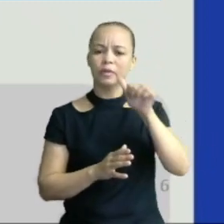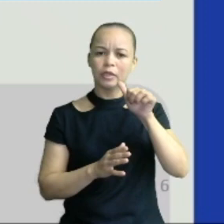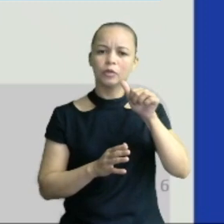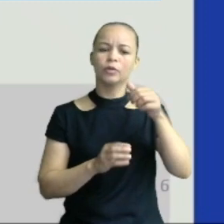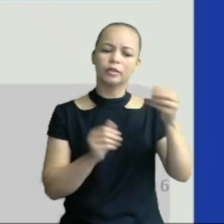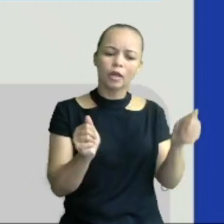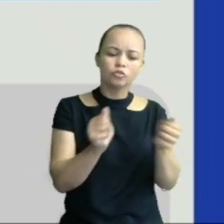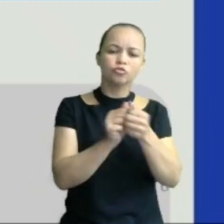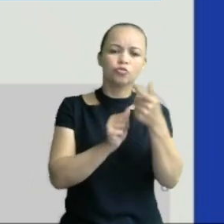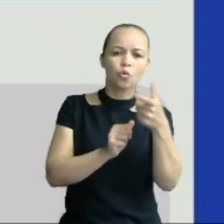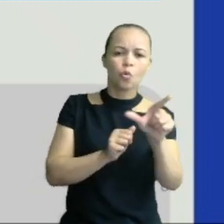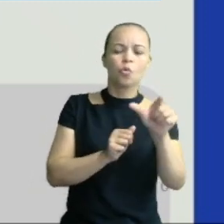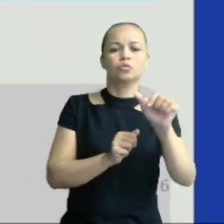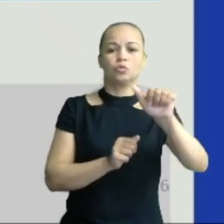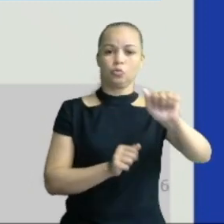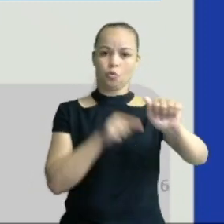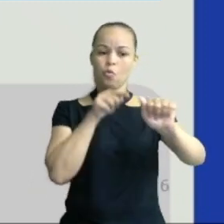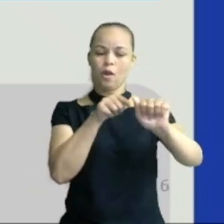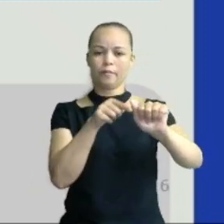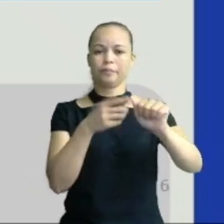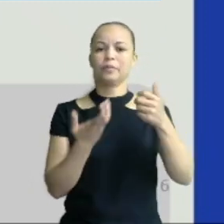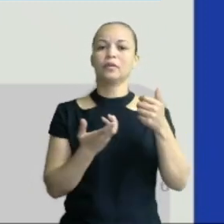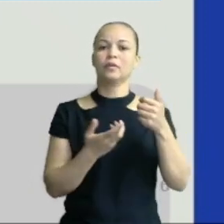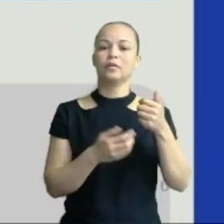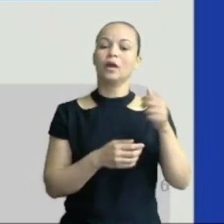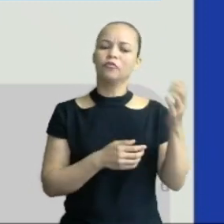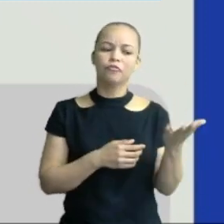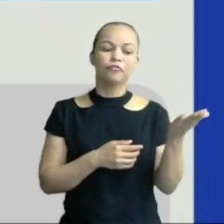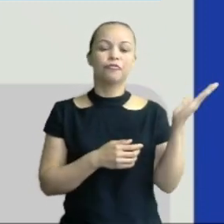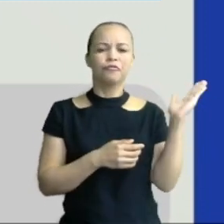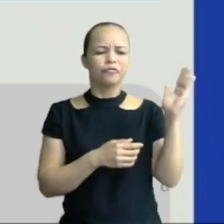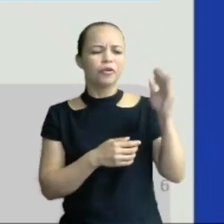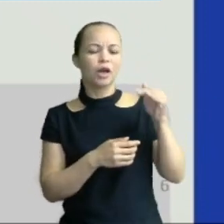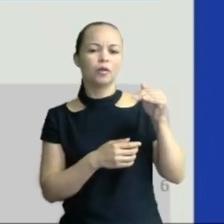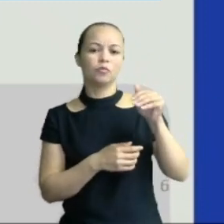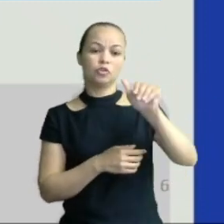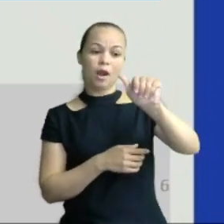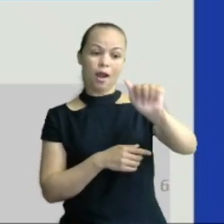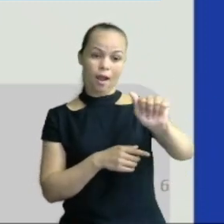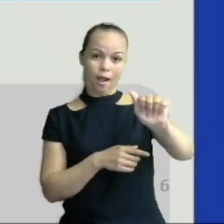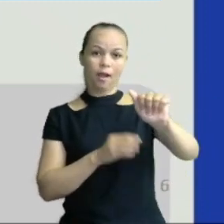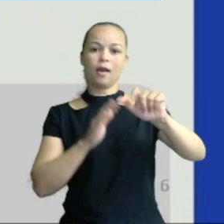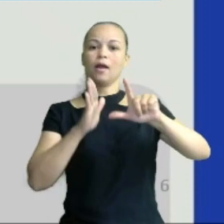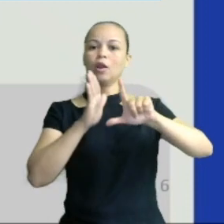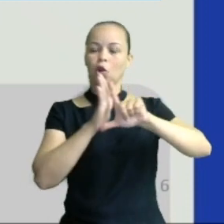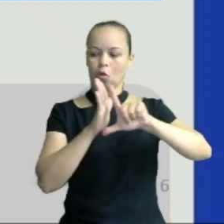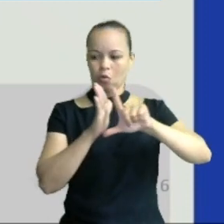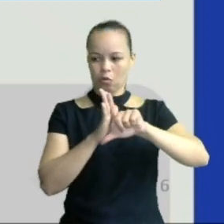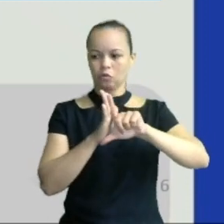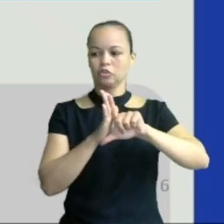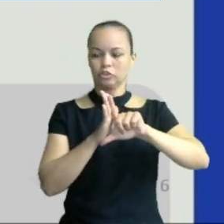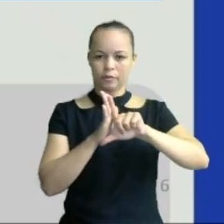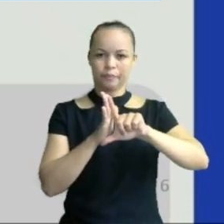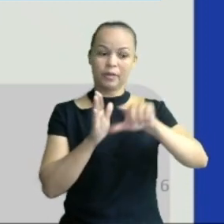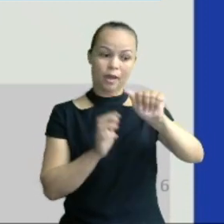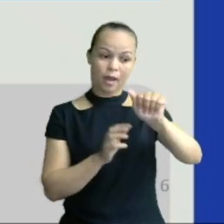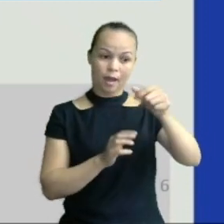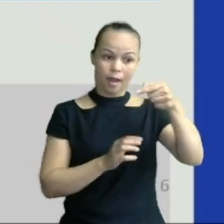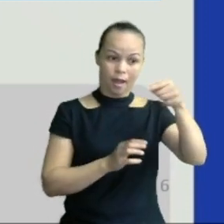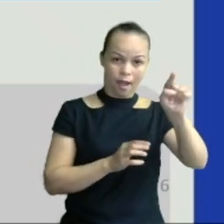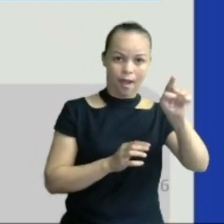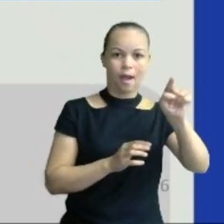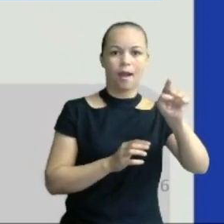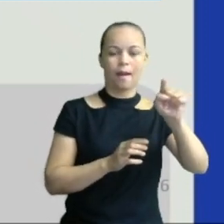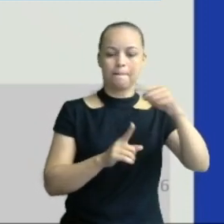tá bom? Então ficou vamos à loja. Observe ali onde tem vamos a